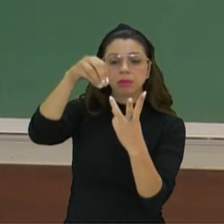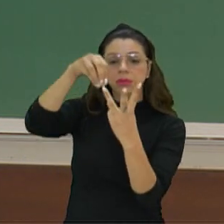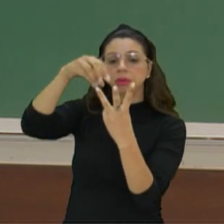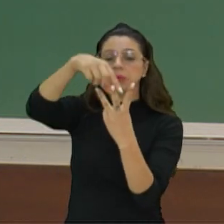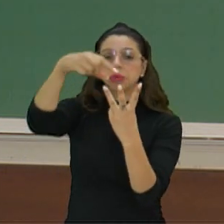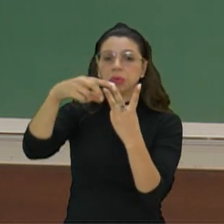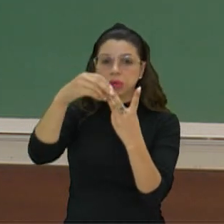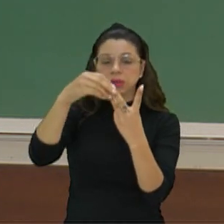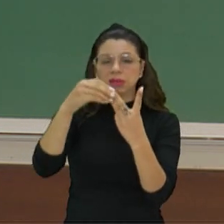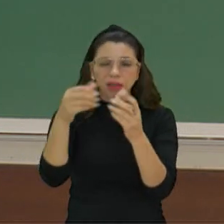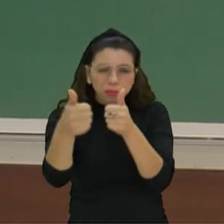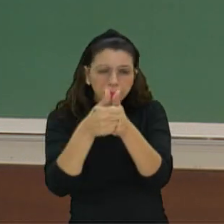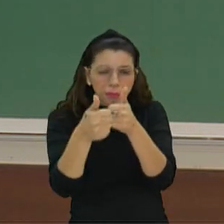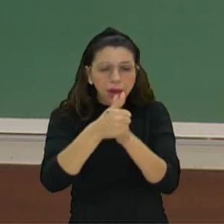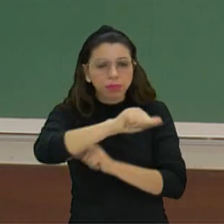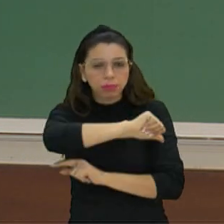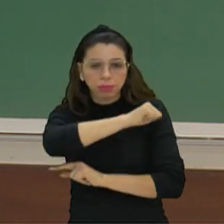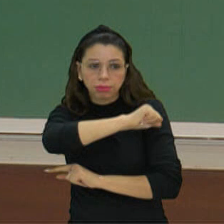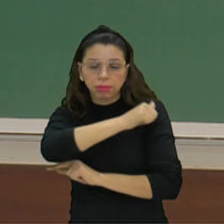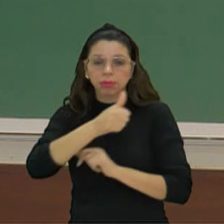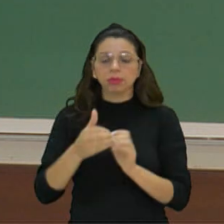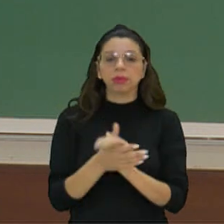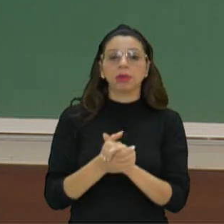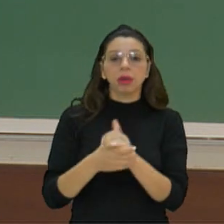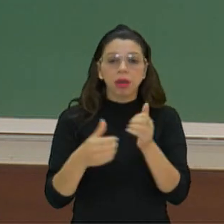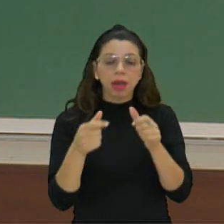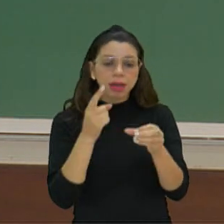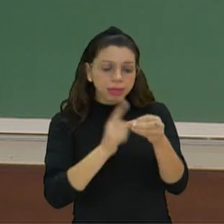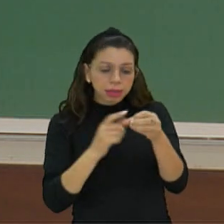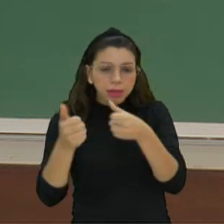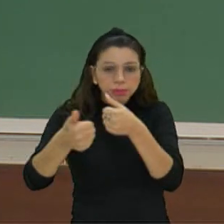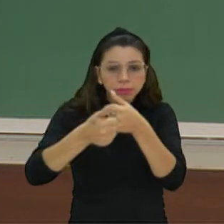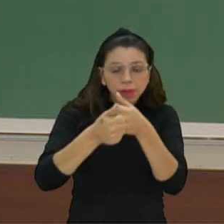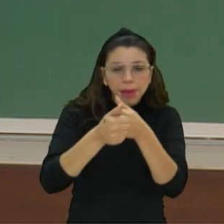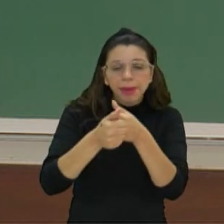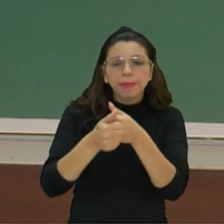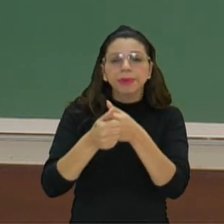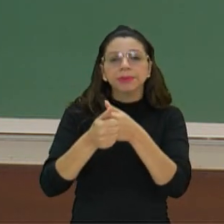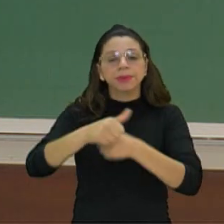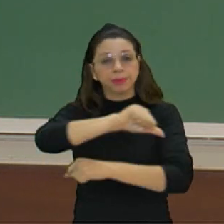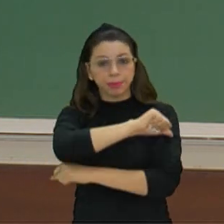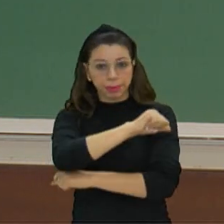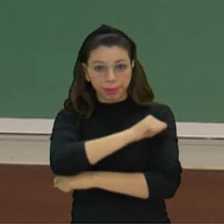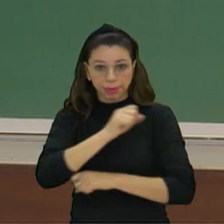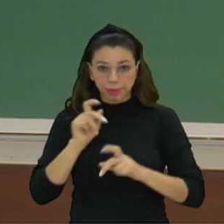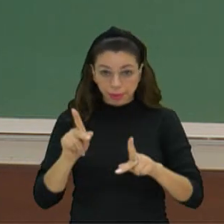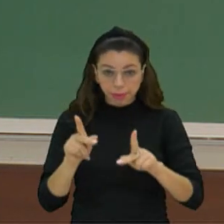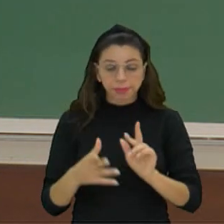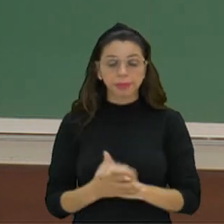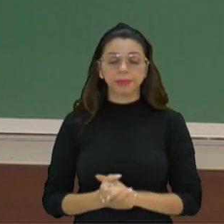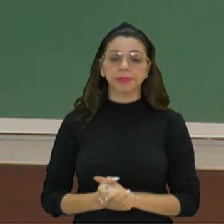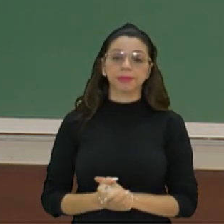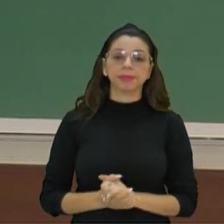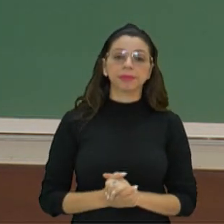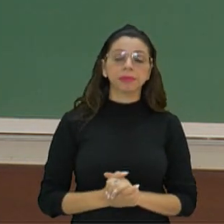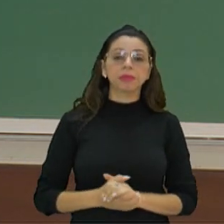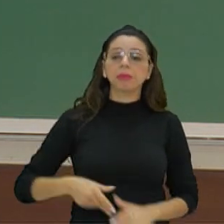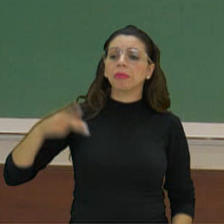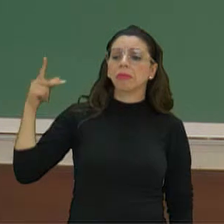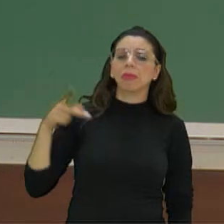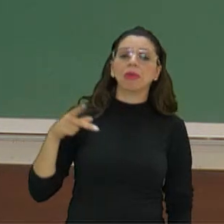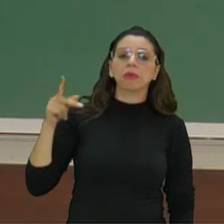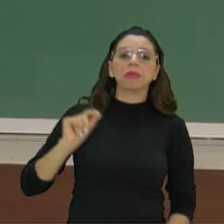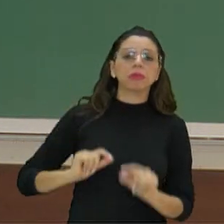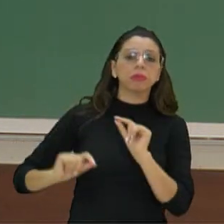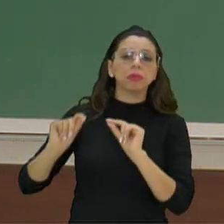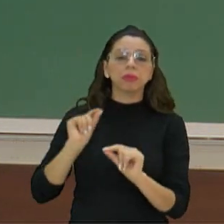Friburgo, tá ok? É a cidade mais próxima do Rio de Janeiro, da capital, da cidade do Rio, beleza? E qual dos dois Dom Pedros